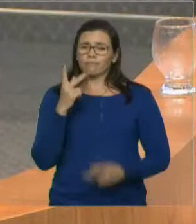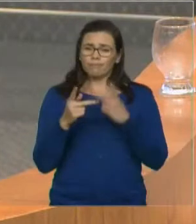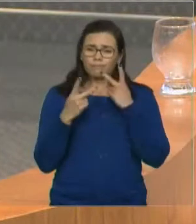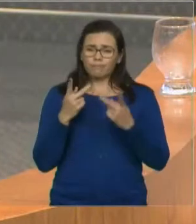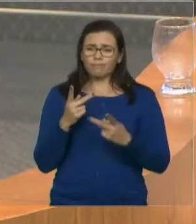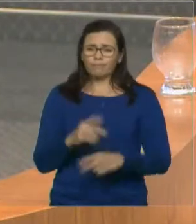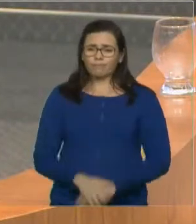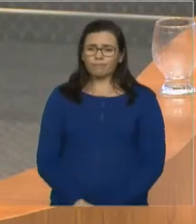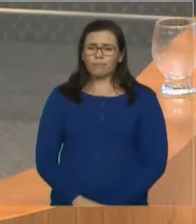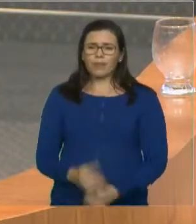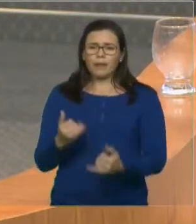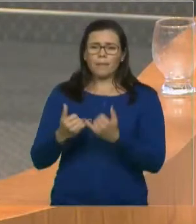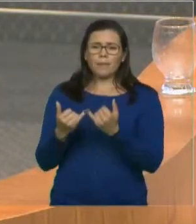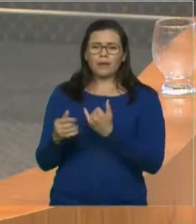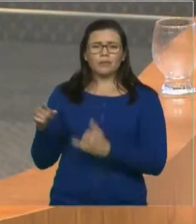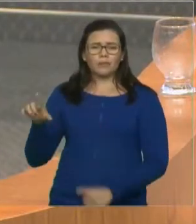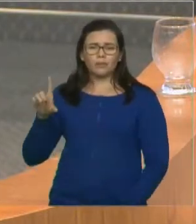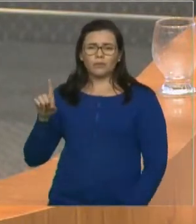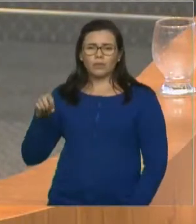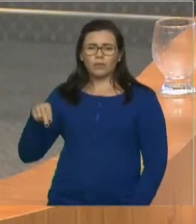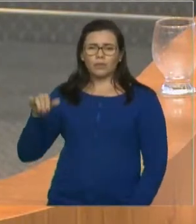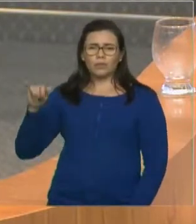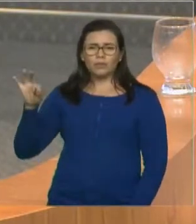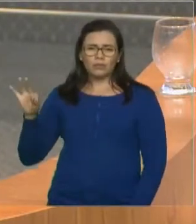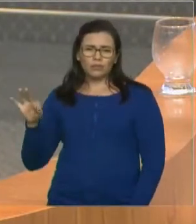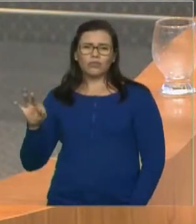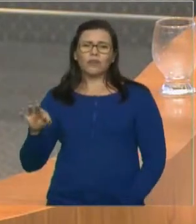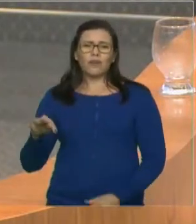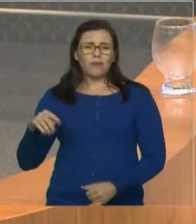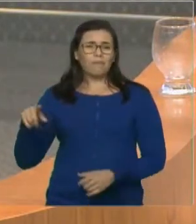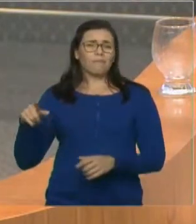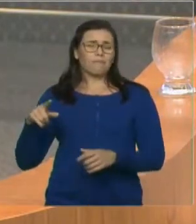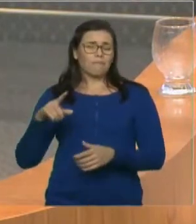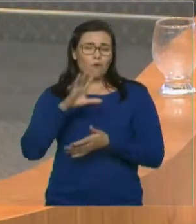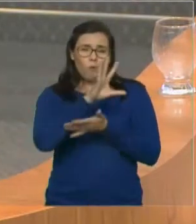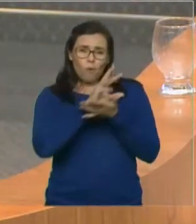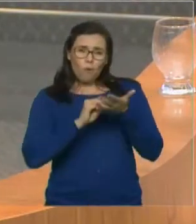parece que o DENIT está fazendo igual realmente essas crianças faziam